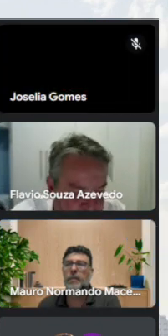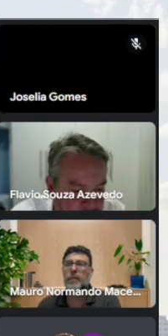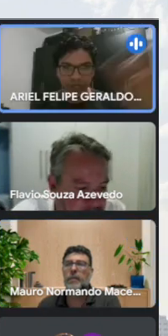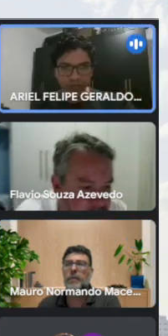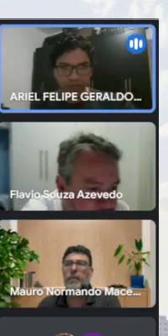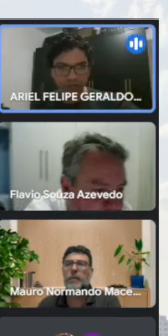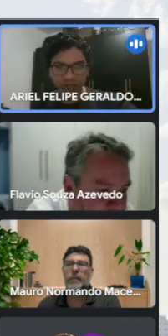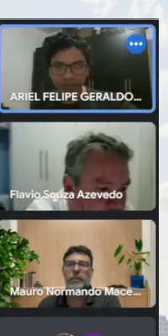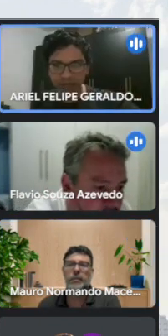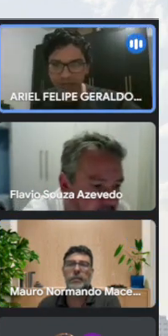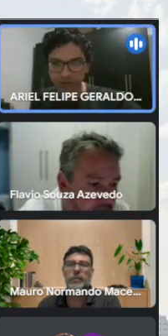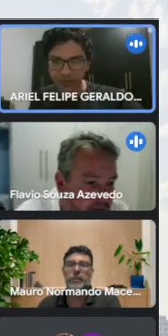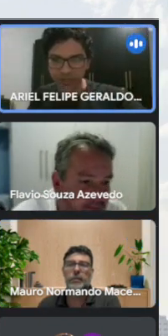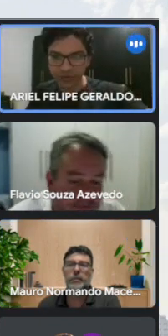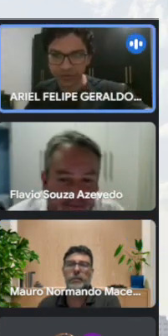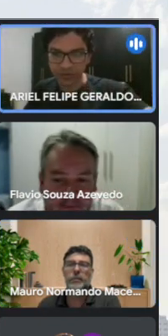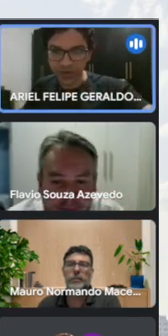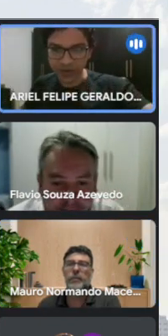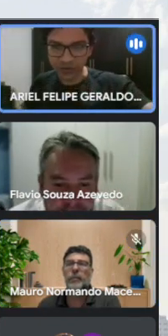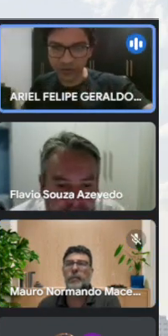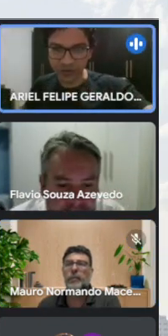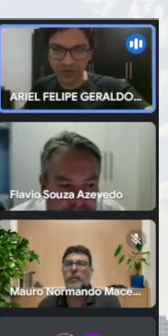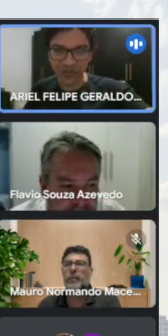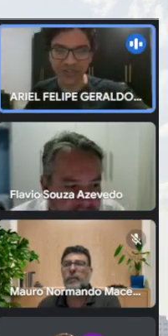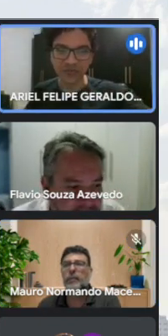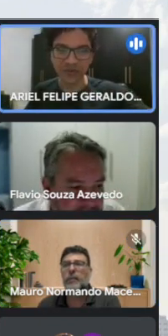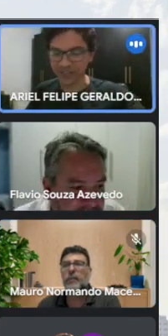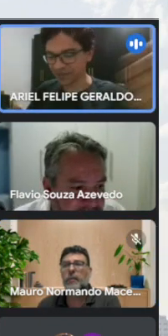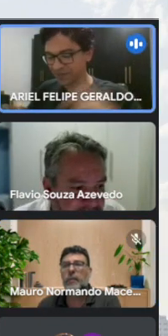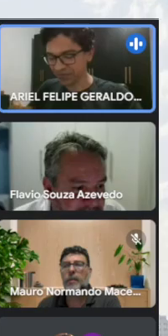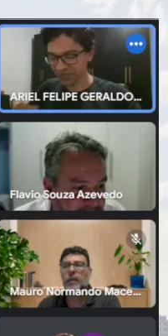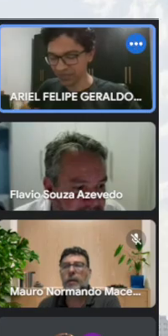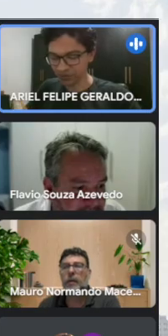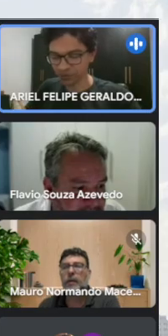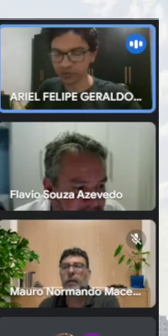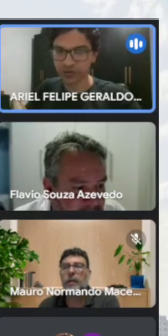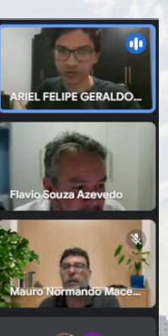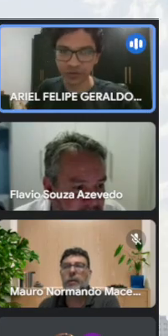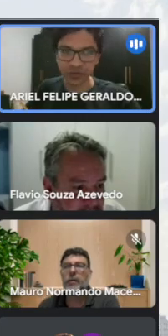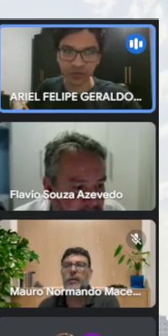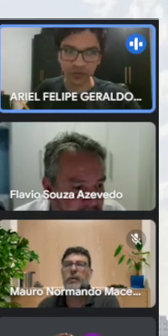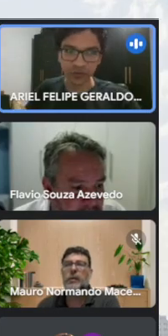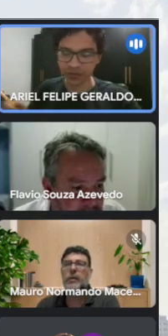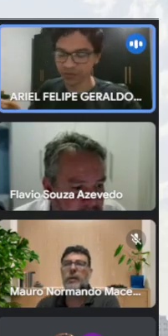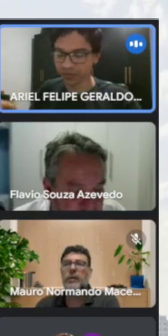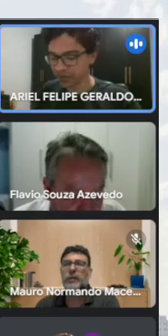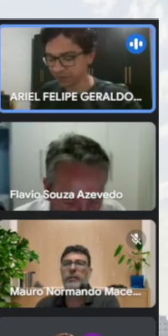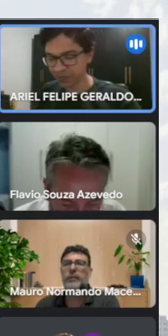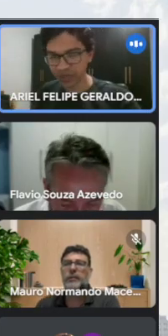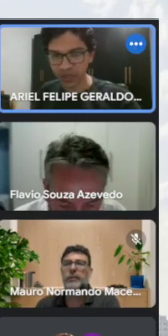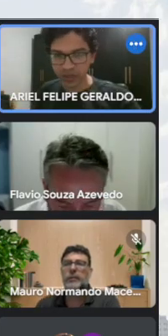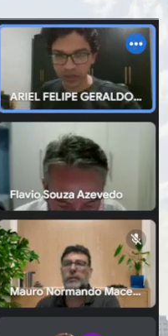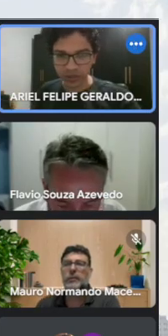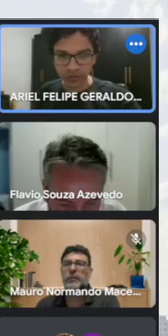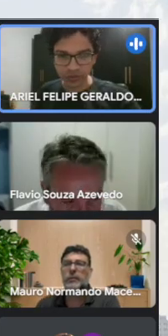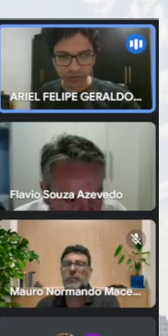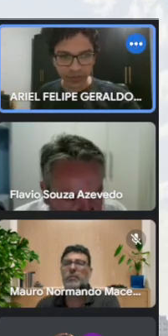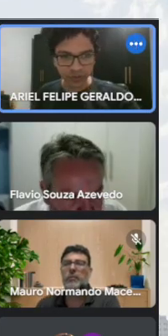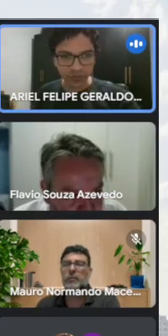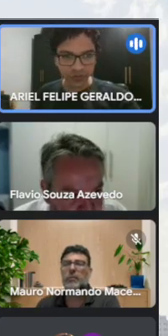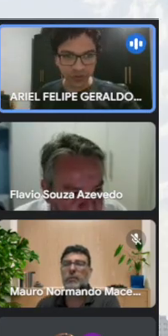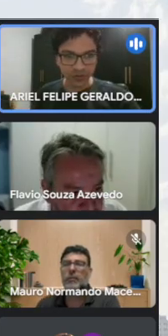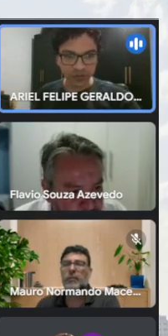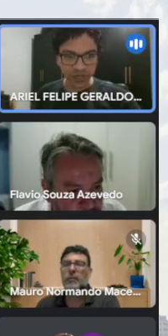Boa noite, tudo bem? Eu, que nem o Marlos, eu vim pela advocação. Eu sou do Rio Grande do Sul, de Santa Maria. E